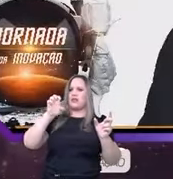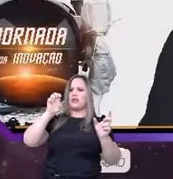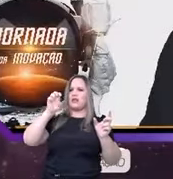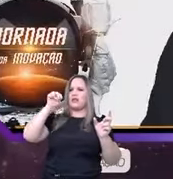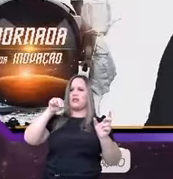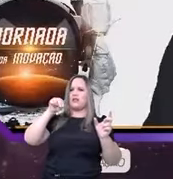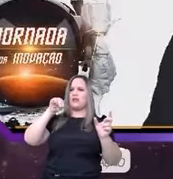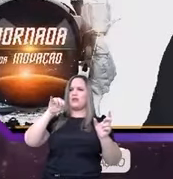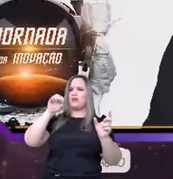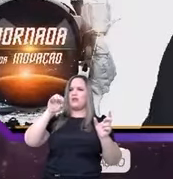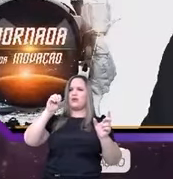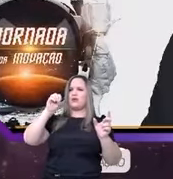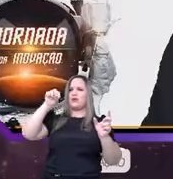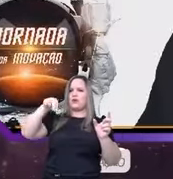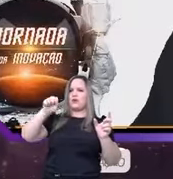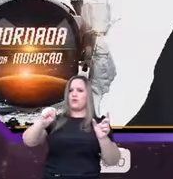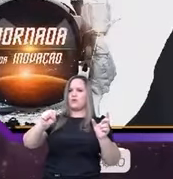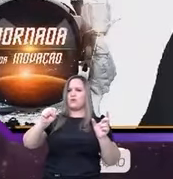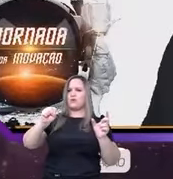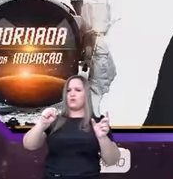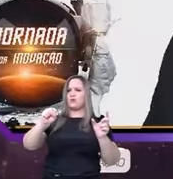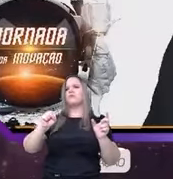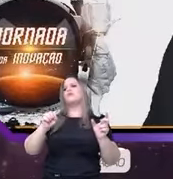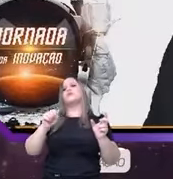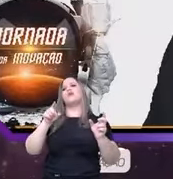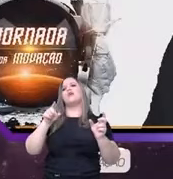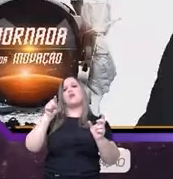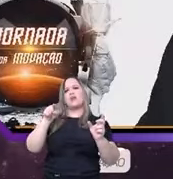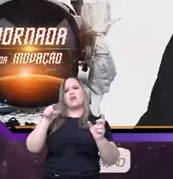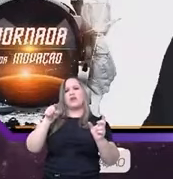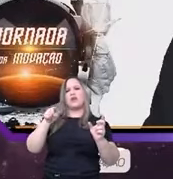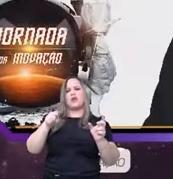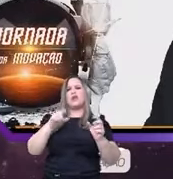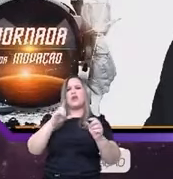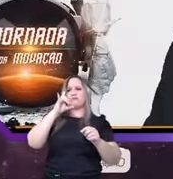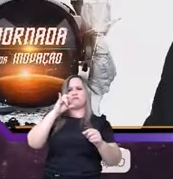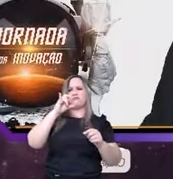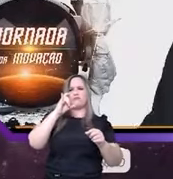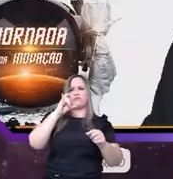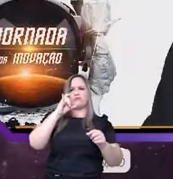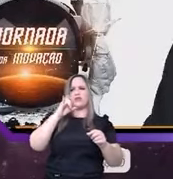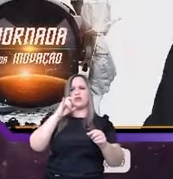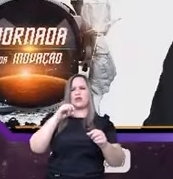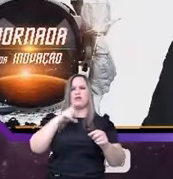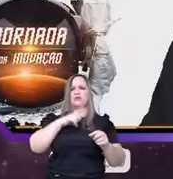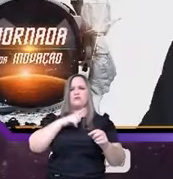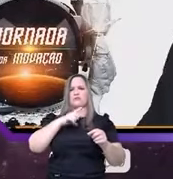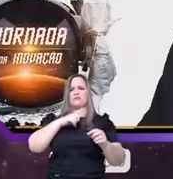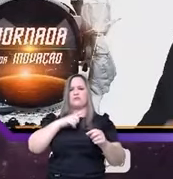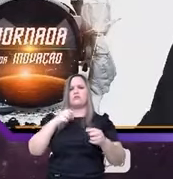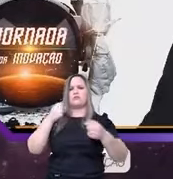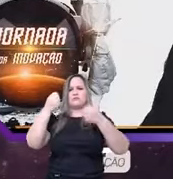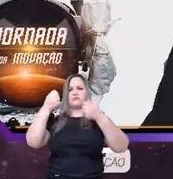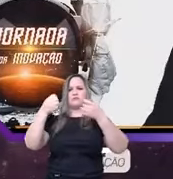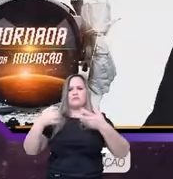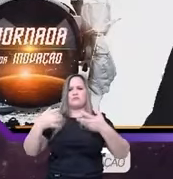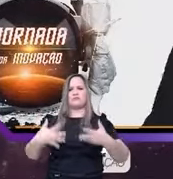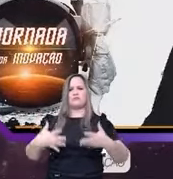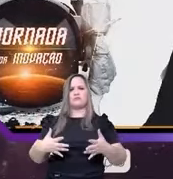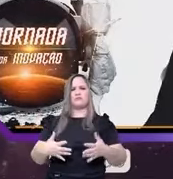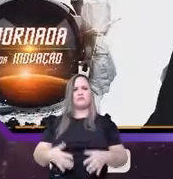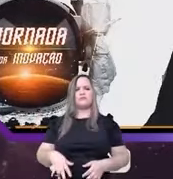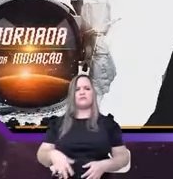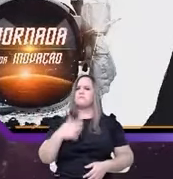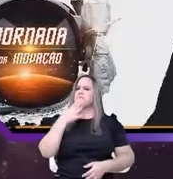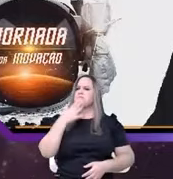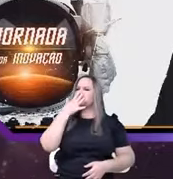Lenny Streck, ele está no ele passou isso no Instagram dele. É rápida a citação. Fala o jurista. Impressiona essa paixão